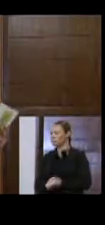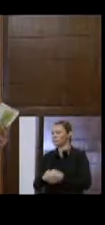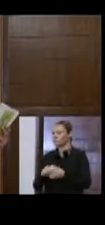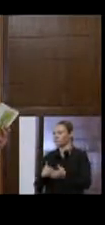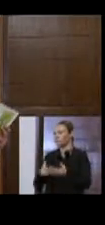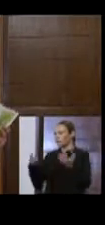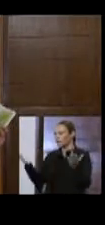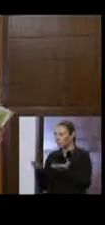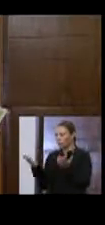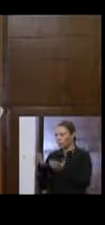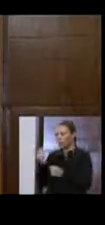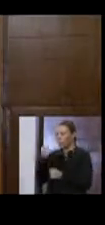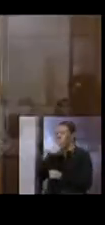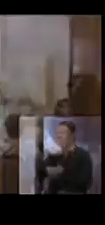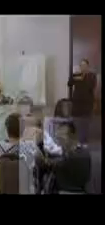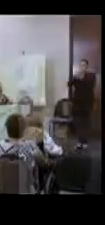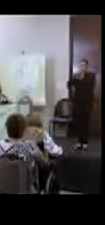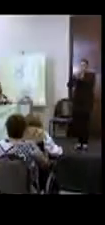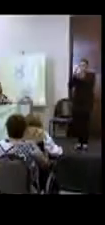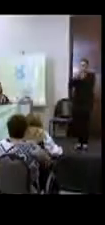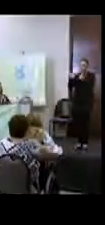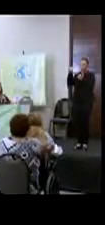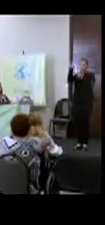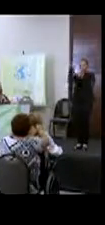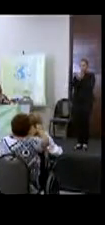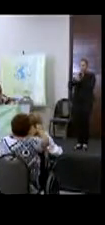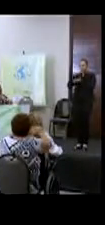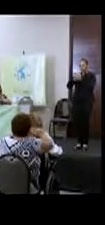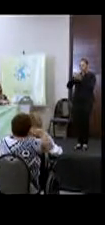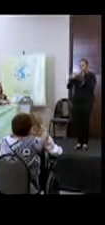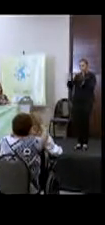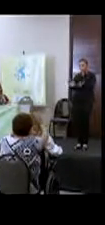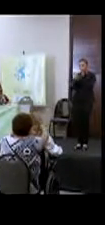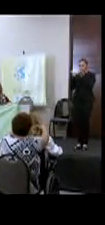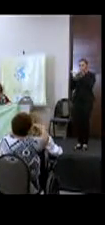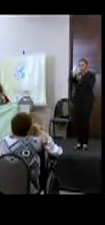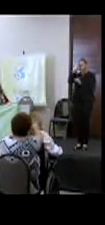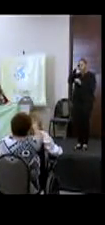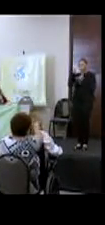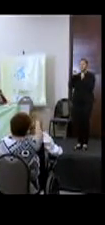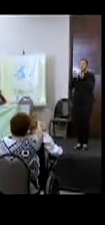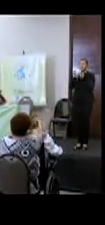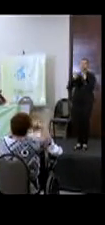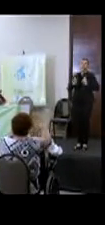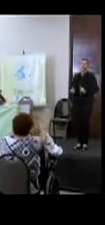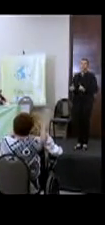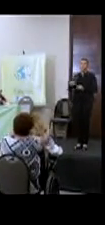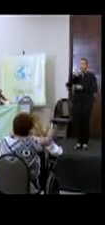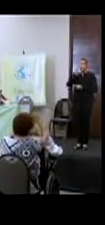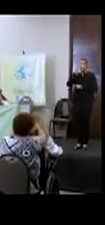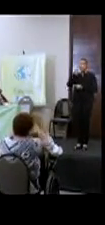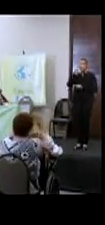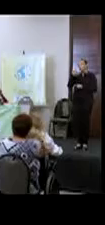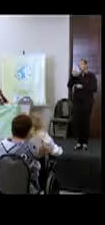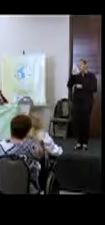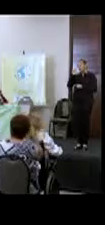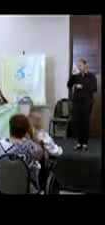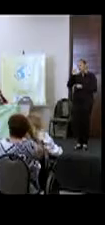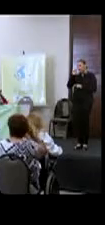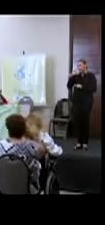Passamos a palavra ao secretário nacional substituto da Secretaria Nacional de Promoção dos Direitos da Pessoa com Deficiência, Luiz Clóvis Guido